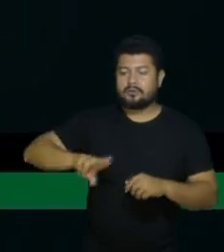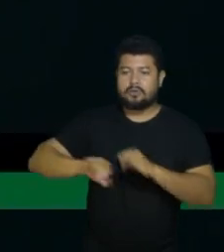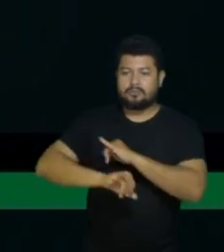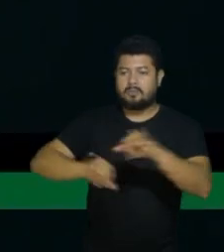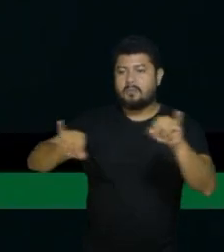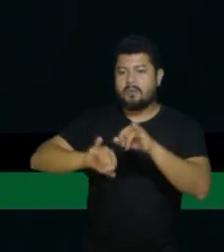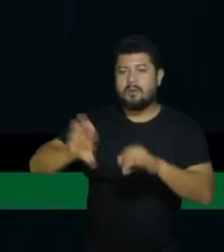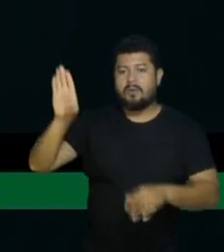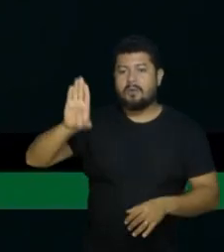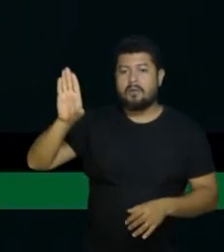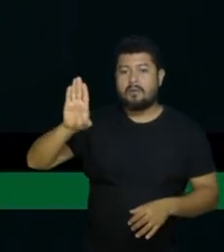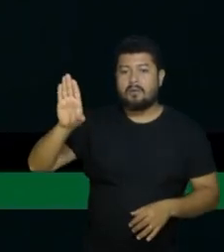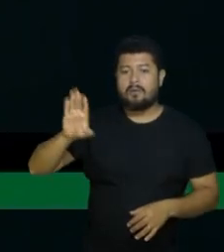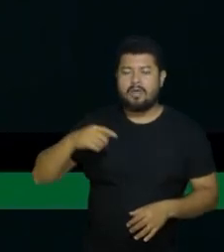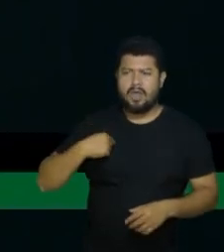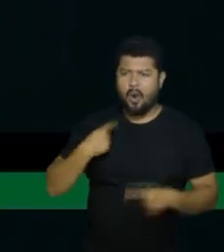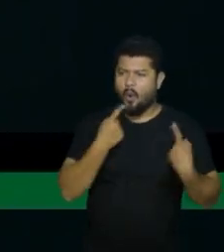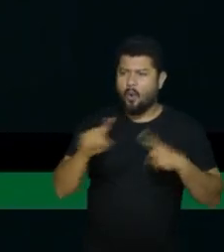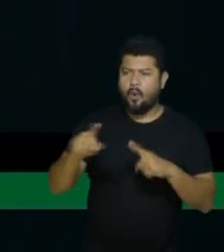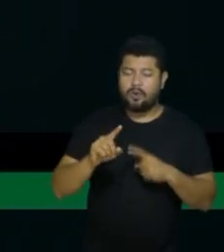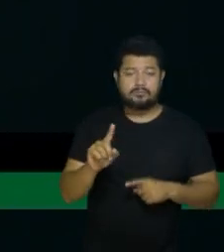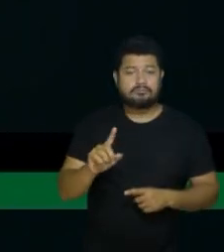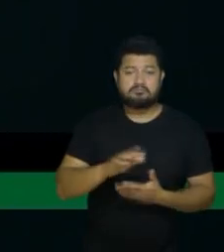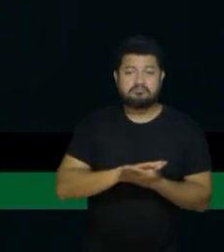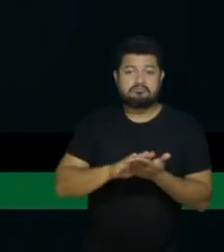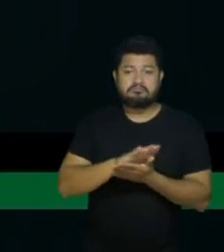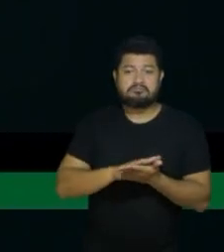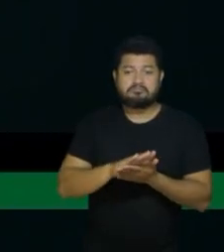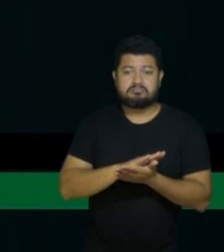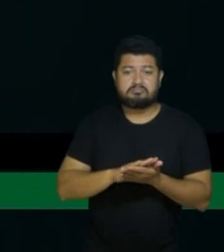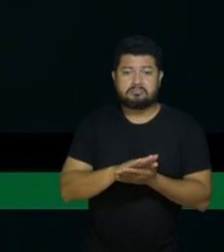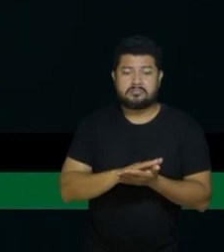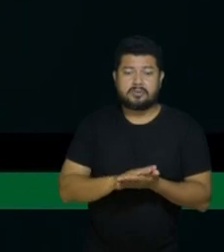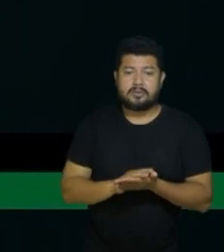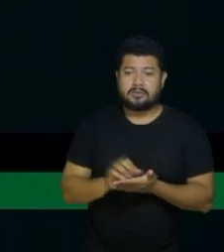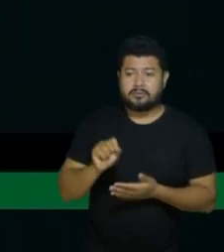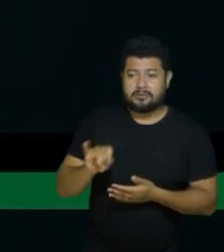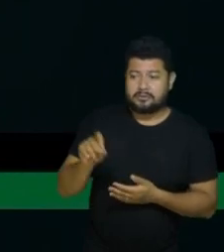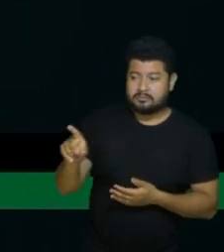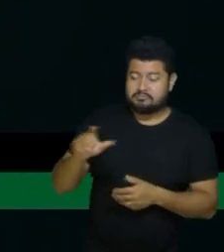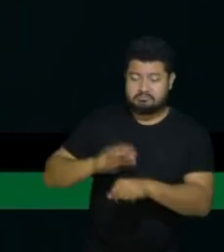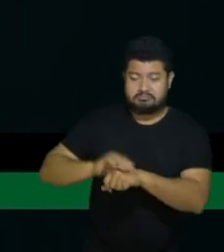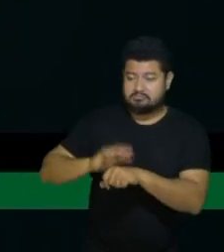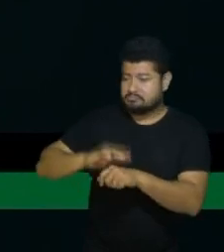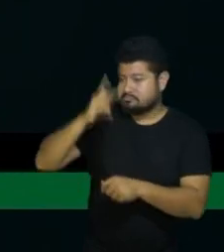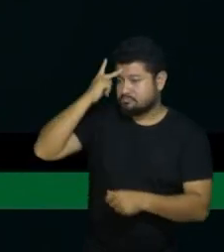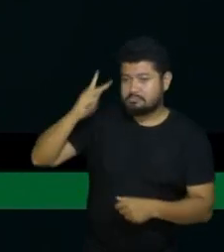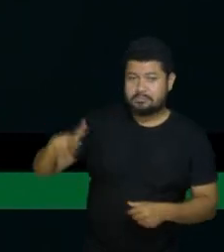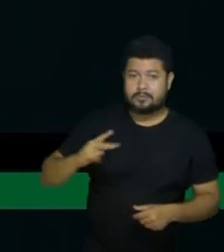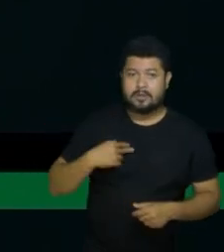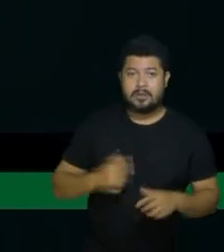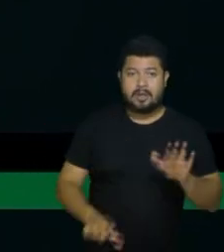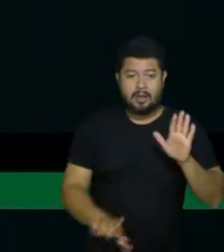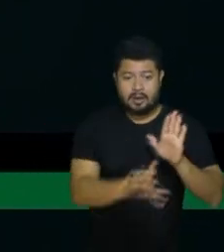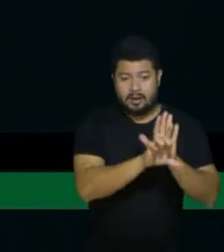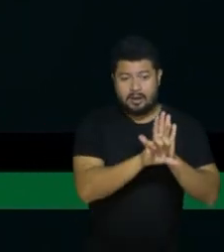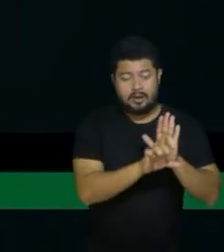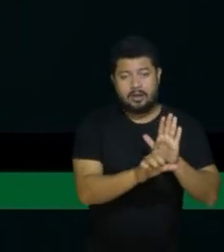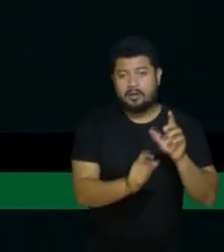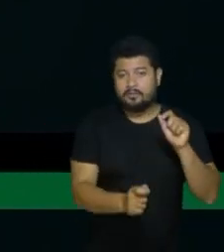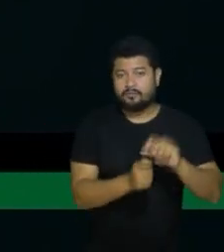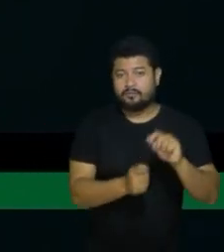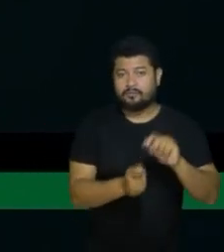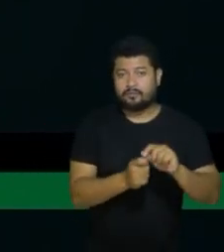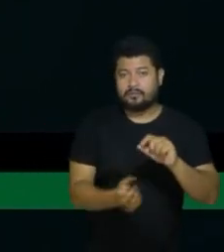pretende usar até porque há uma lei uma lei feita pelo congresso e pelo Senado pelos